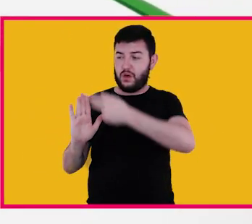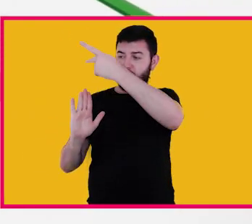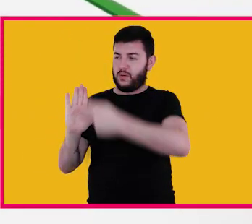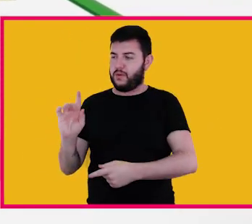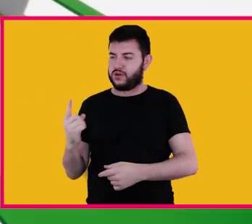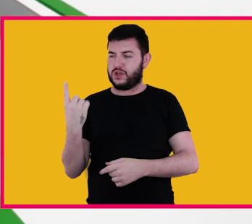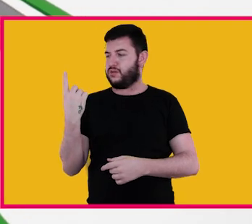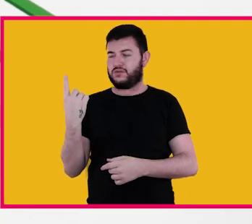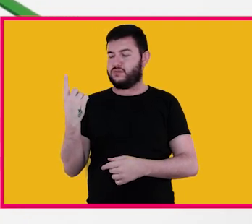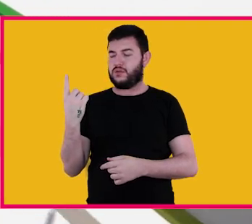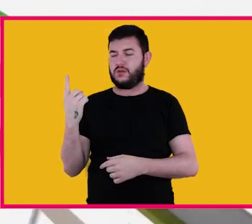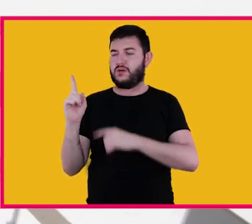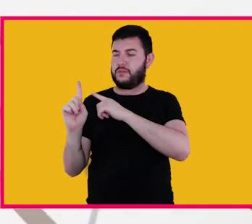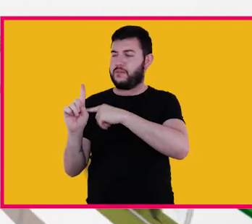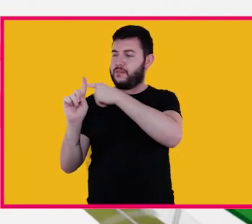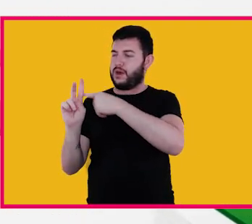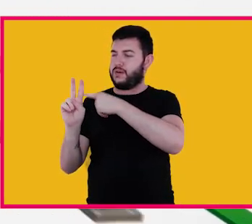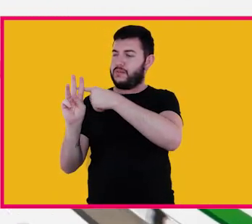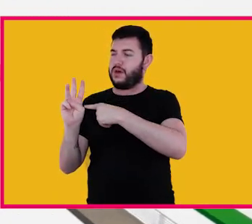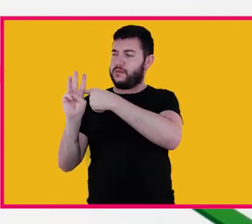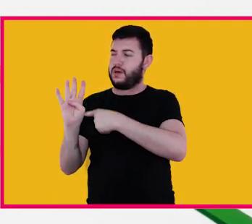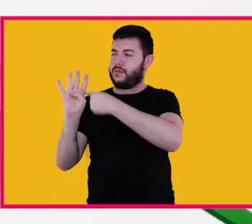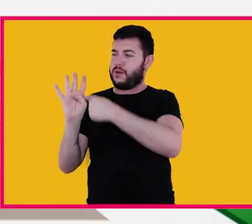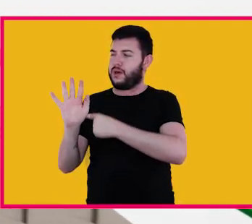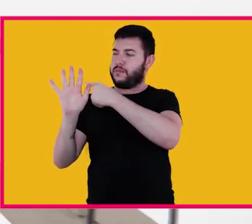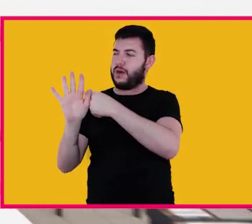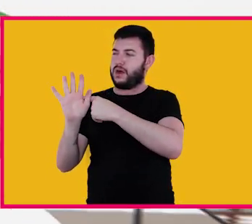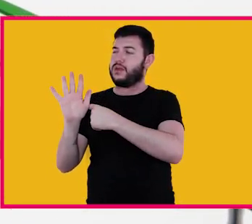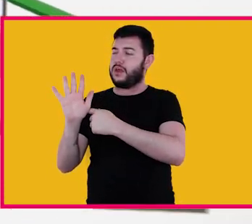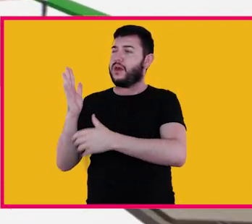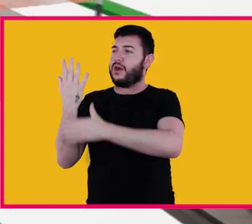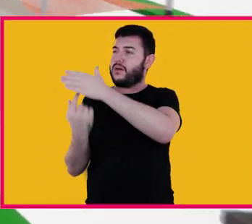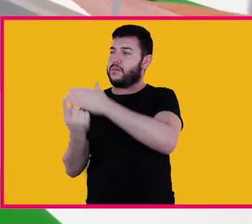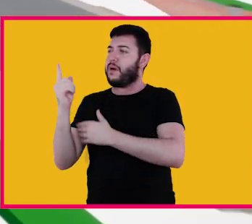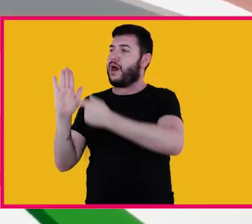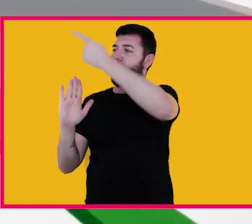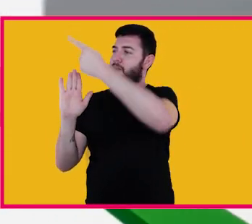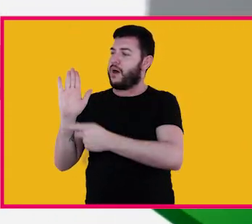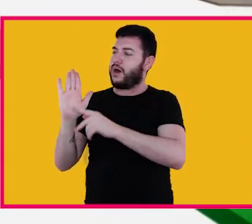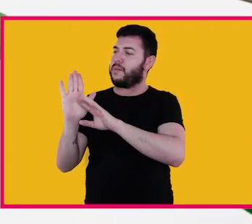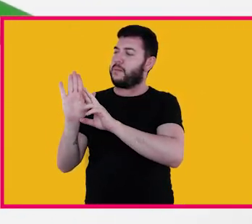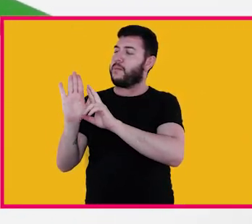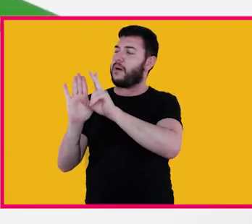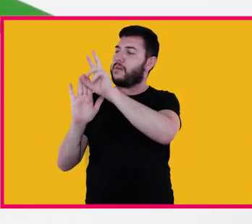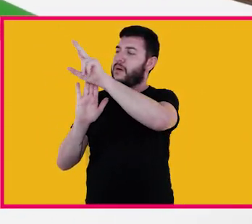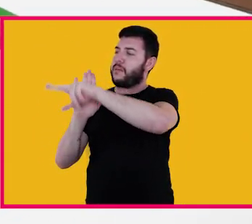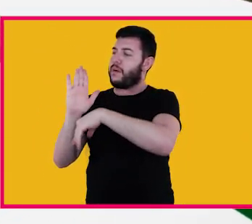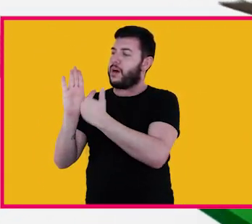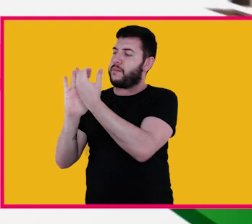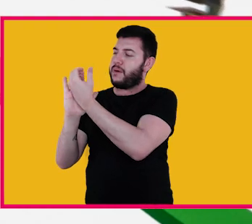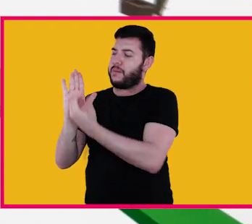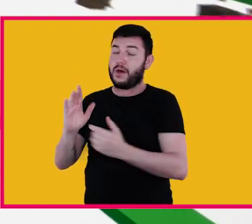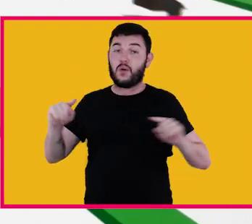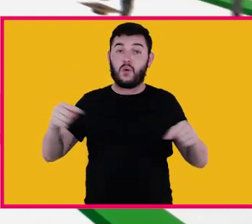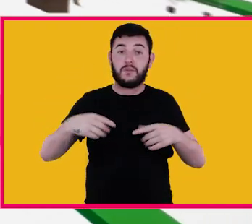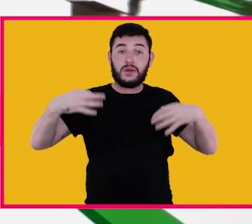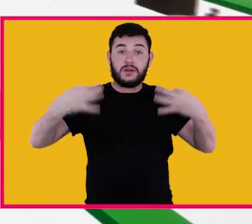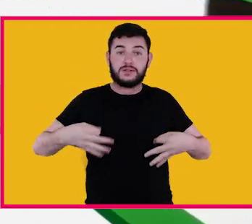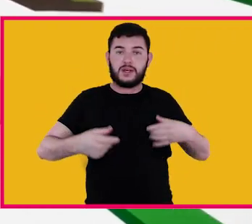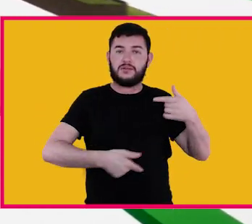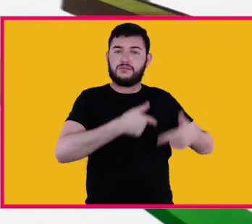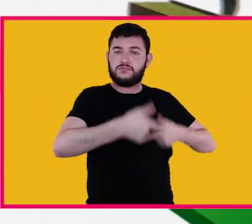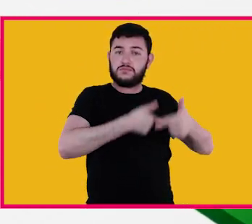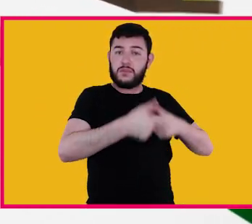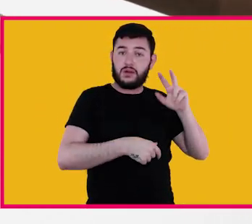sim um pacote de projetos de referências, onde cada uma dessas peças foi desenvolvida em detalhes para responder a uma demanda específica de cada atividade